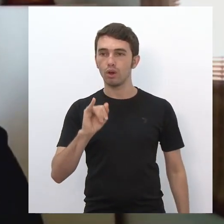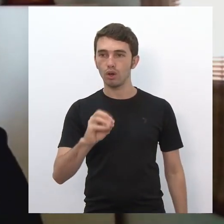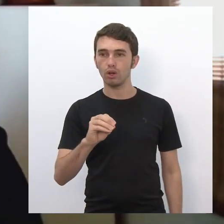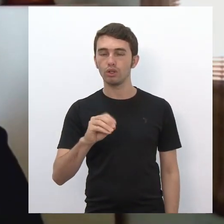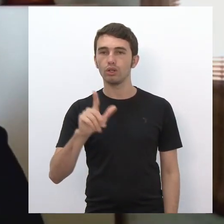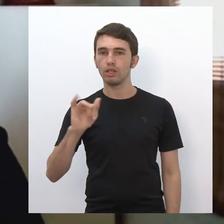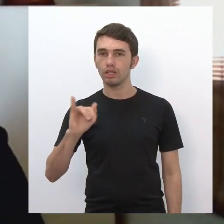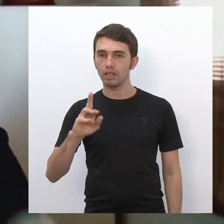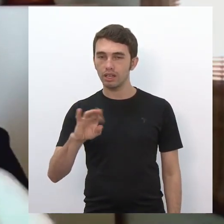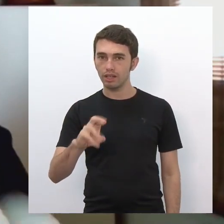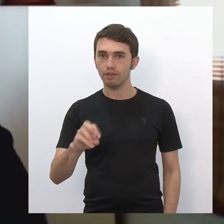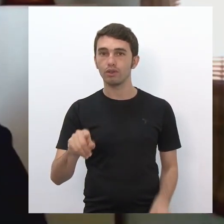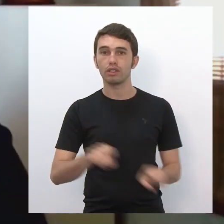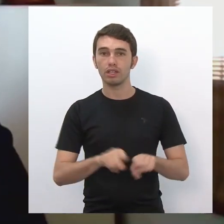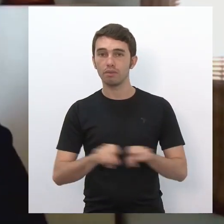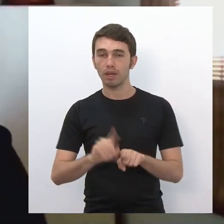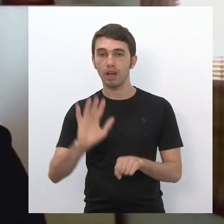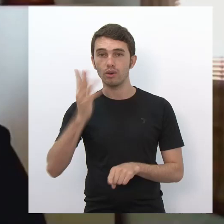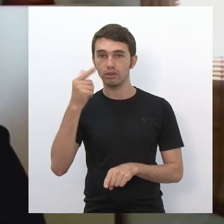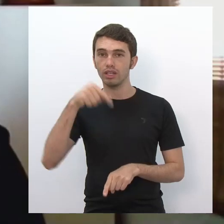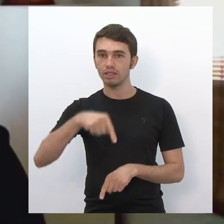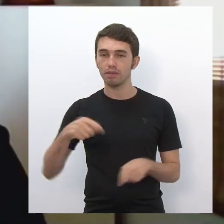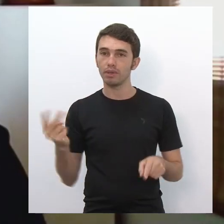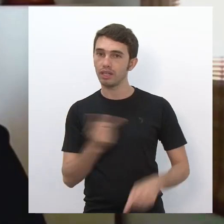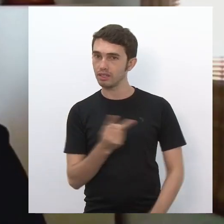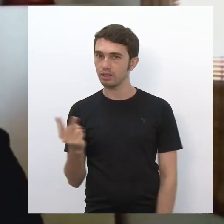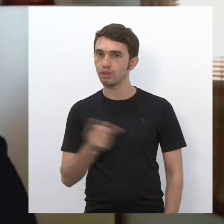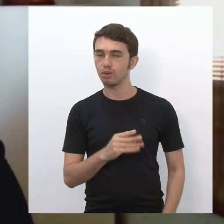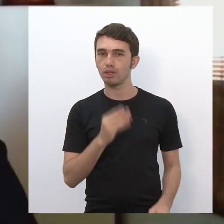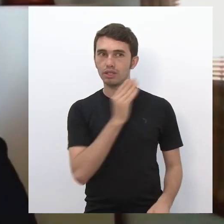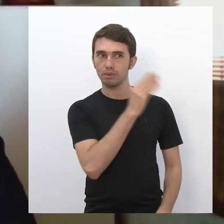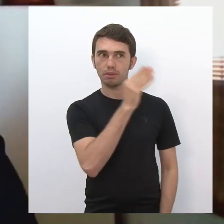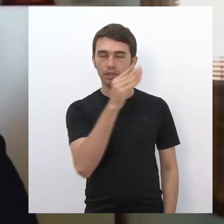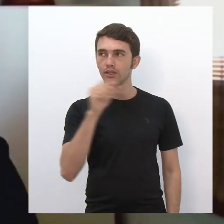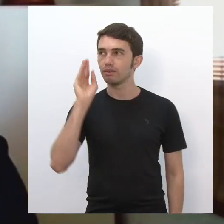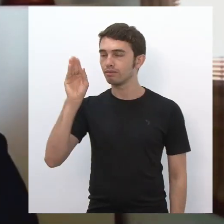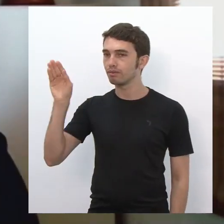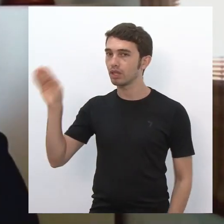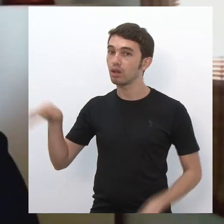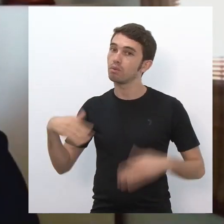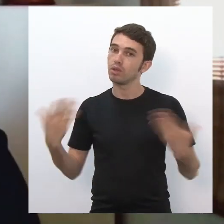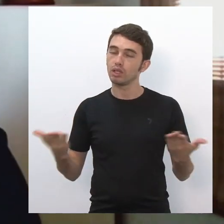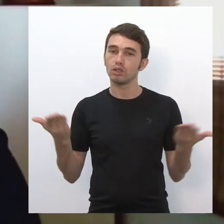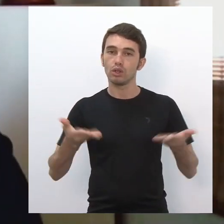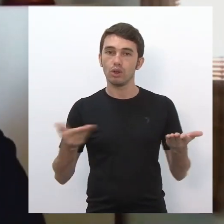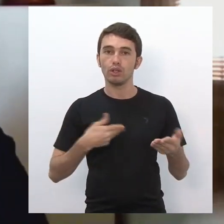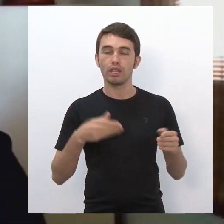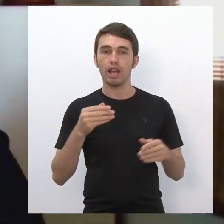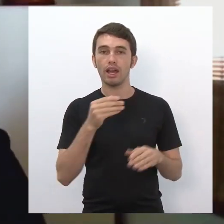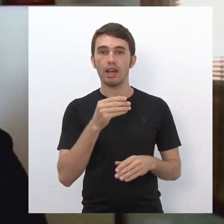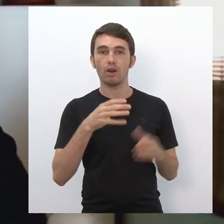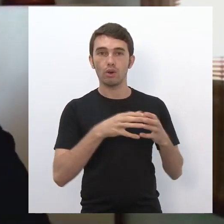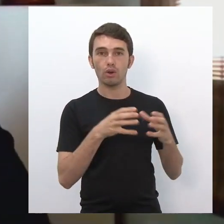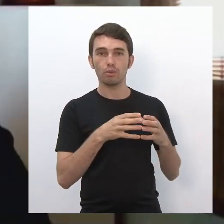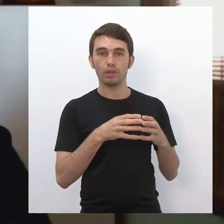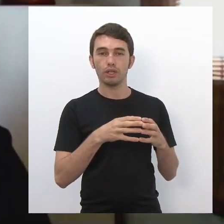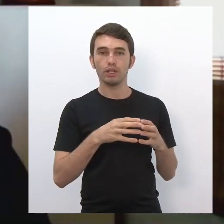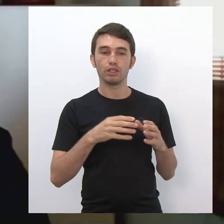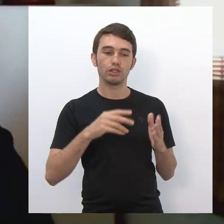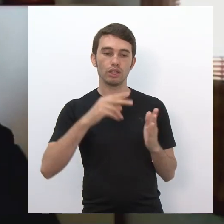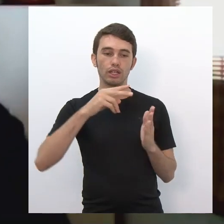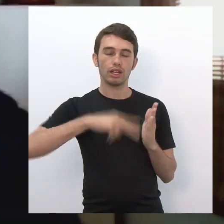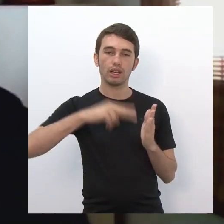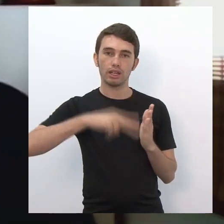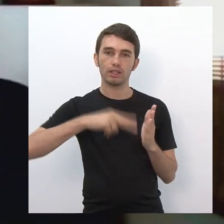nessas duas bibliotecas. Por isso que o tema de hoje é Clube de Leitura na Prática, Clube do